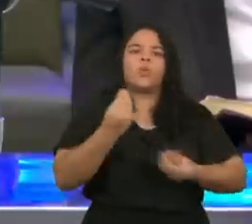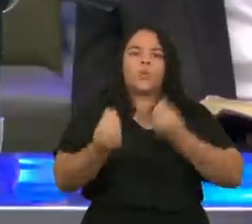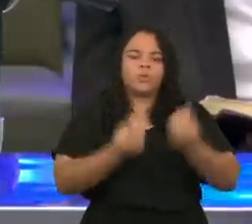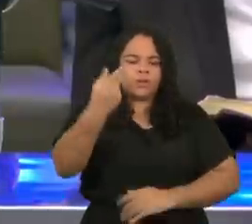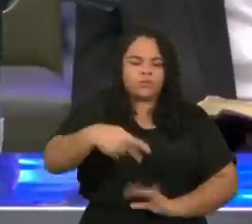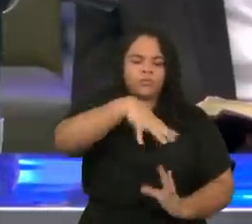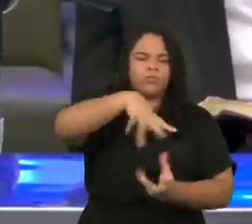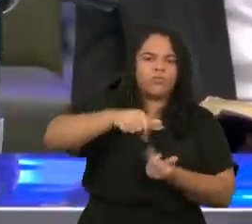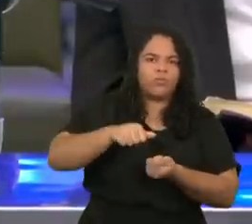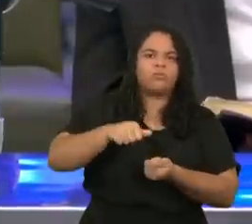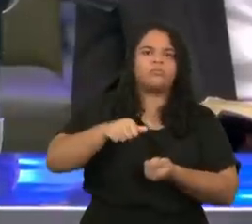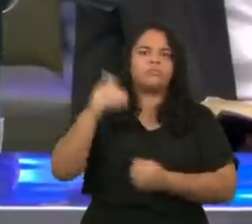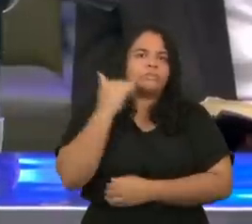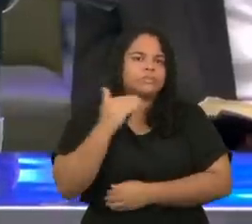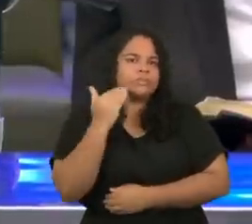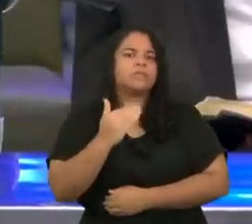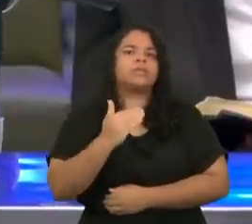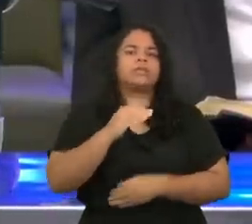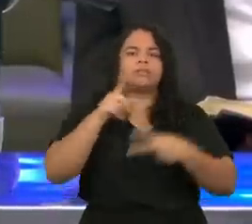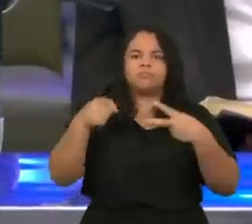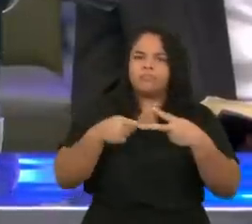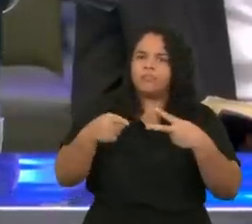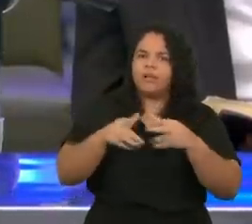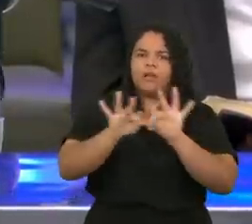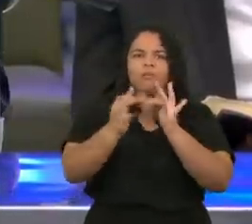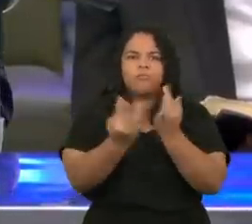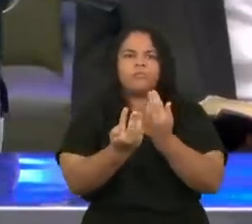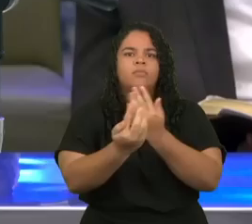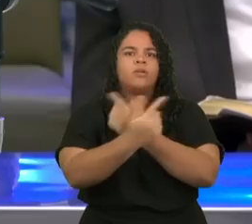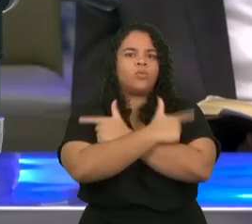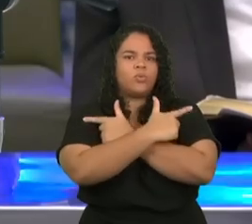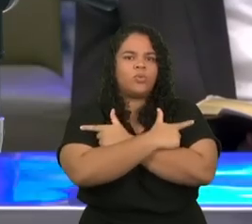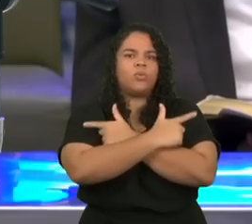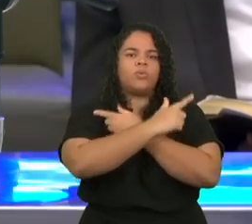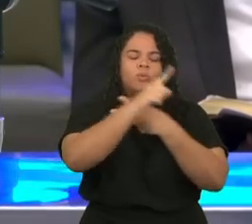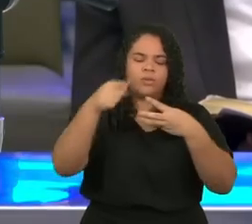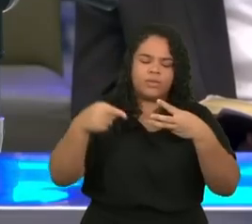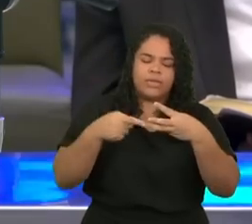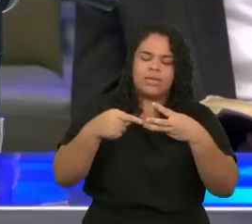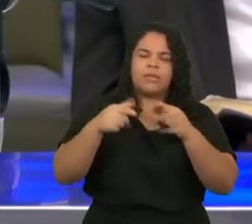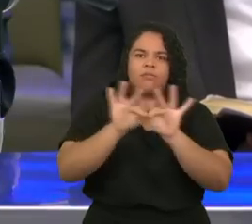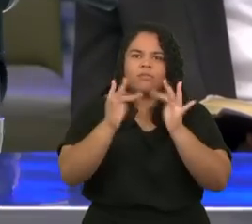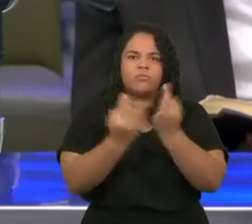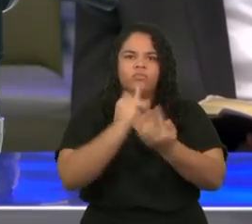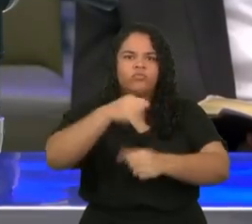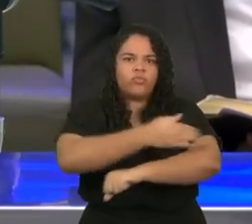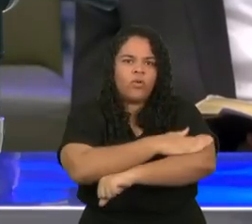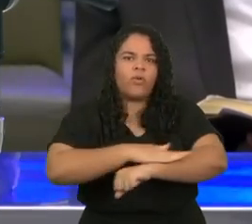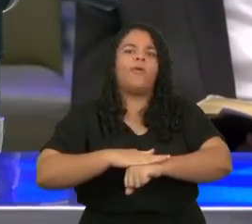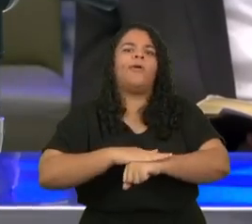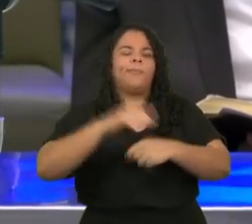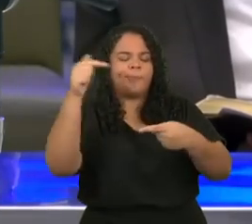falando sobre a família de Jacó em cada família nós vemos lições que